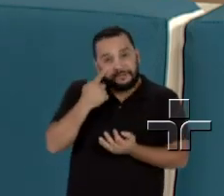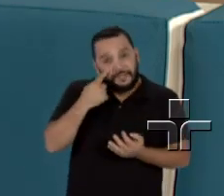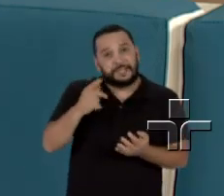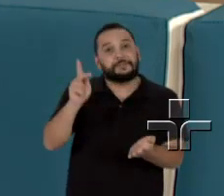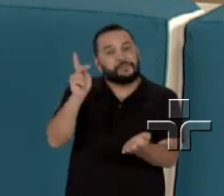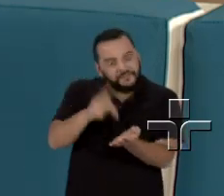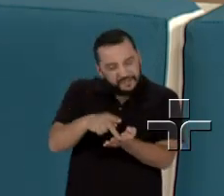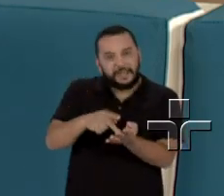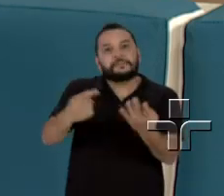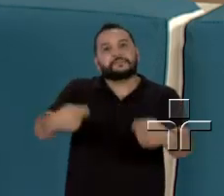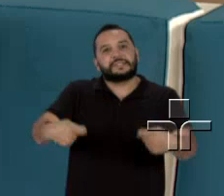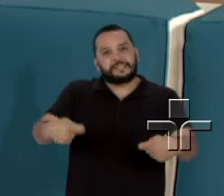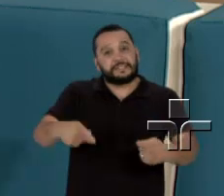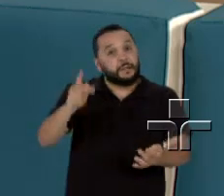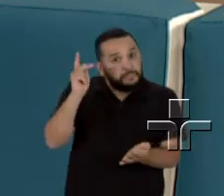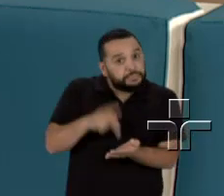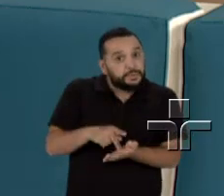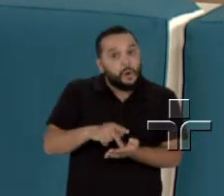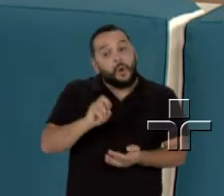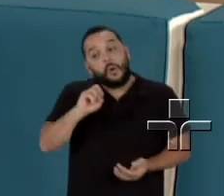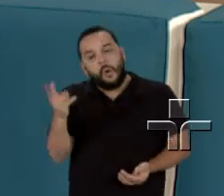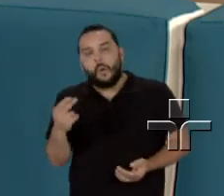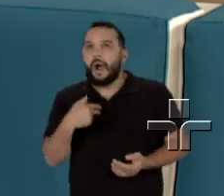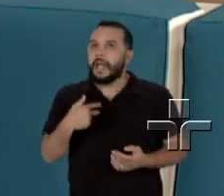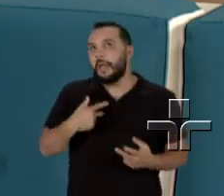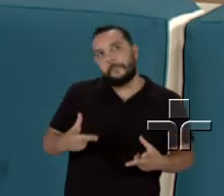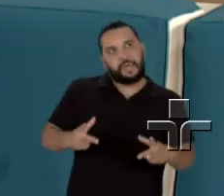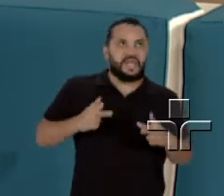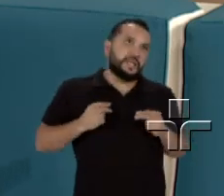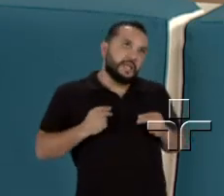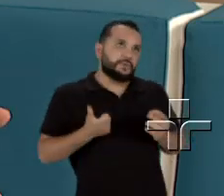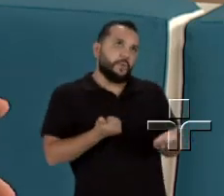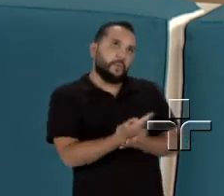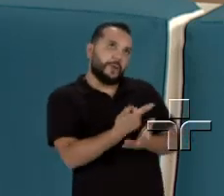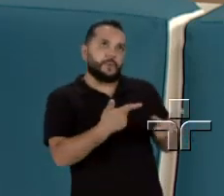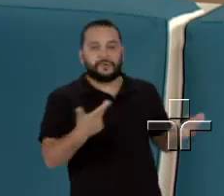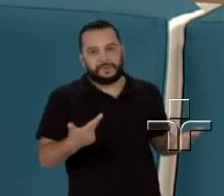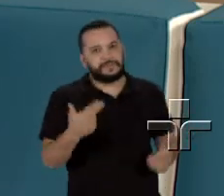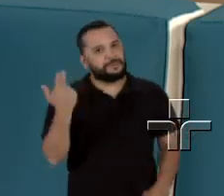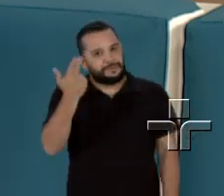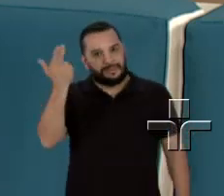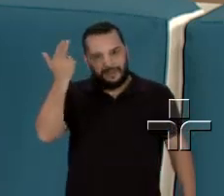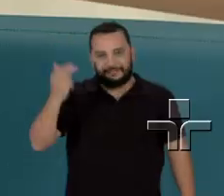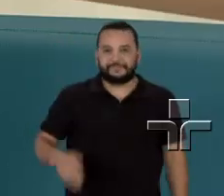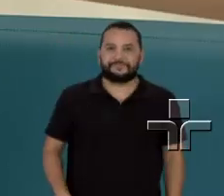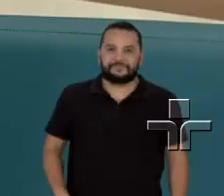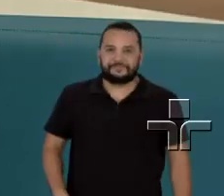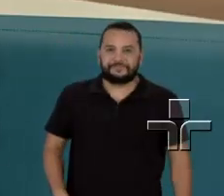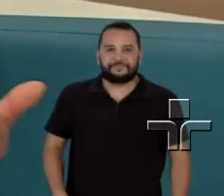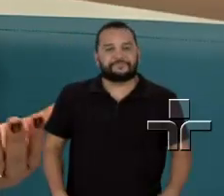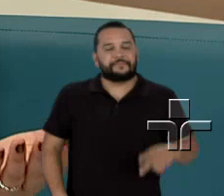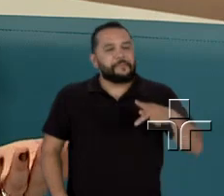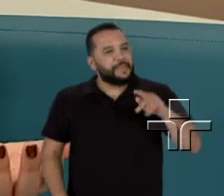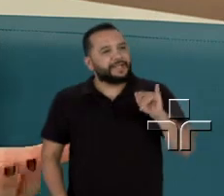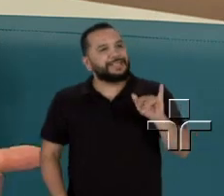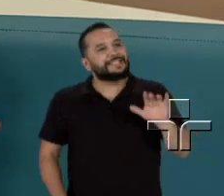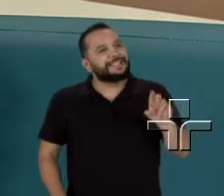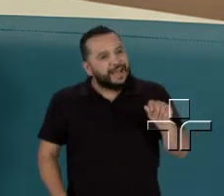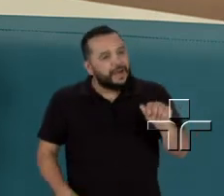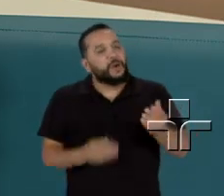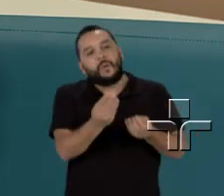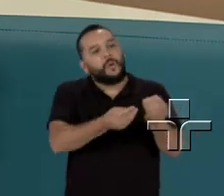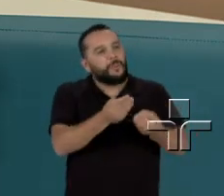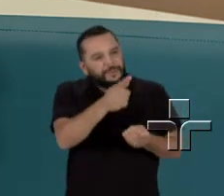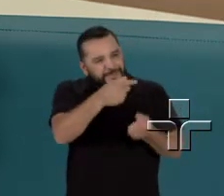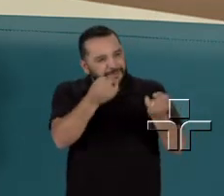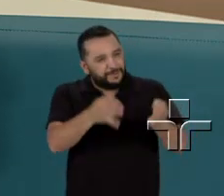necessita nelson é aquela coisa eu mereço contra alguma coisinha não dá né e patrícia como é que faz aquilo